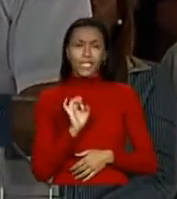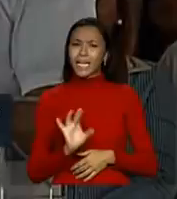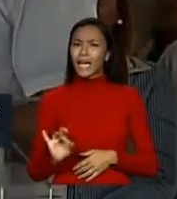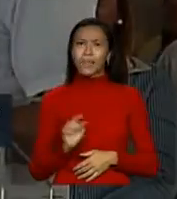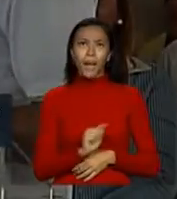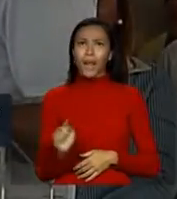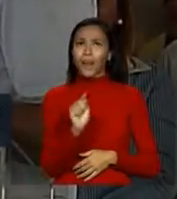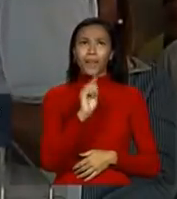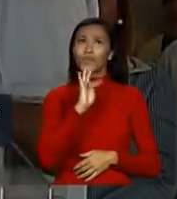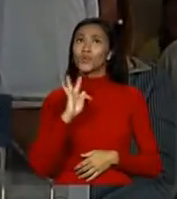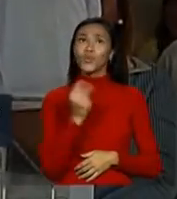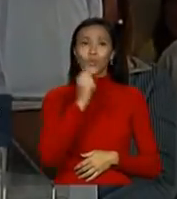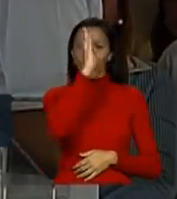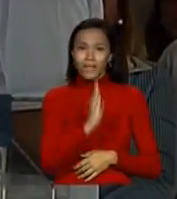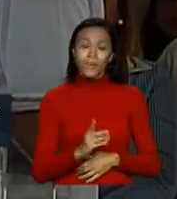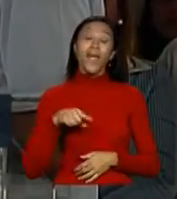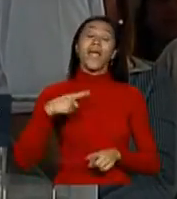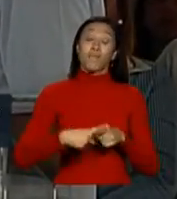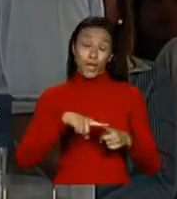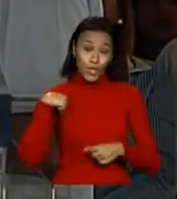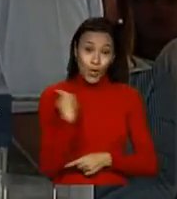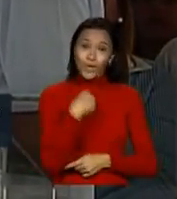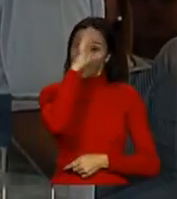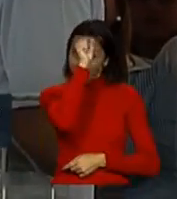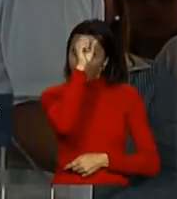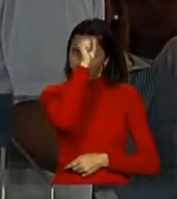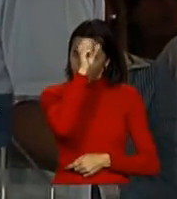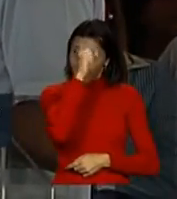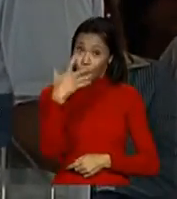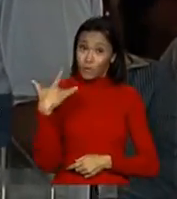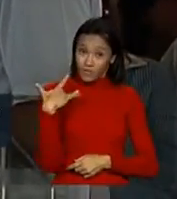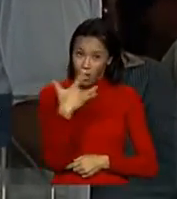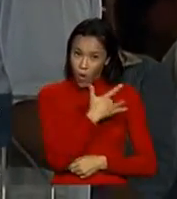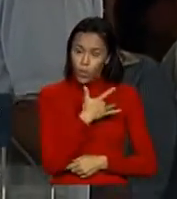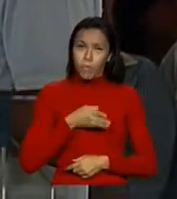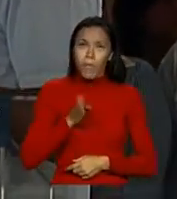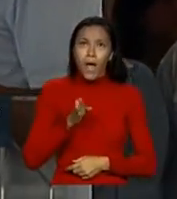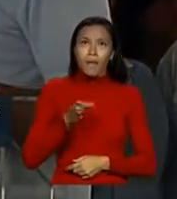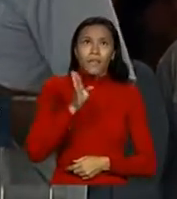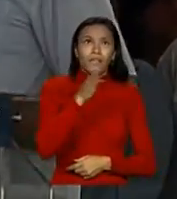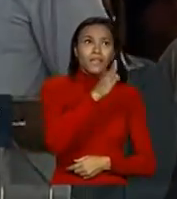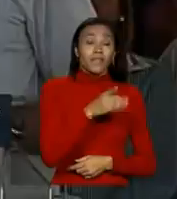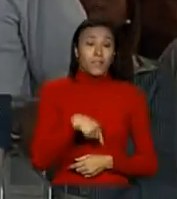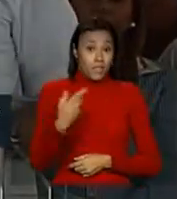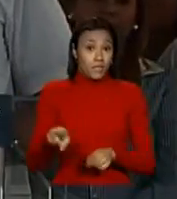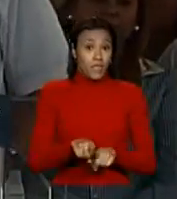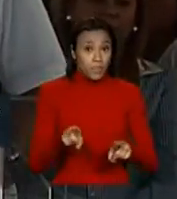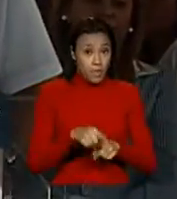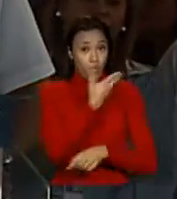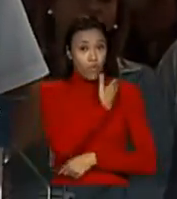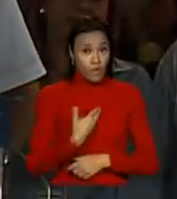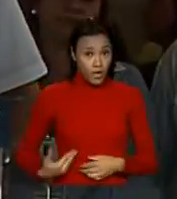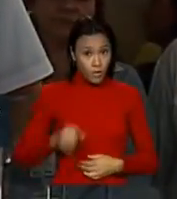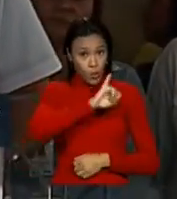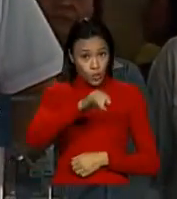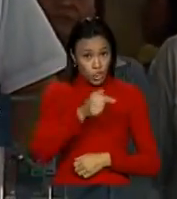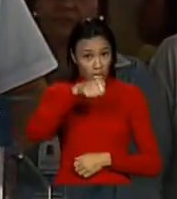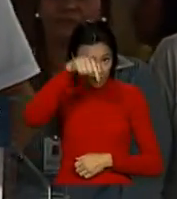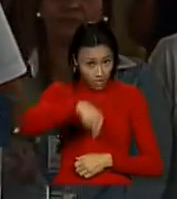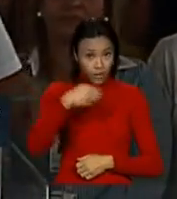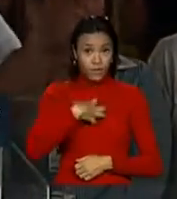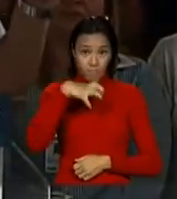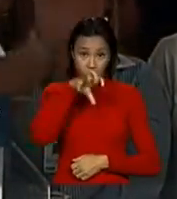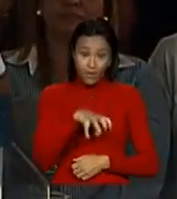Brasil é porque nós aprendemos aqui com Saúde e Movimento com esse programa do Governador Jaques Wagner na Bahia do secretário